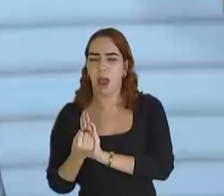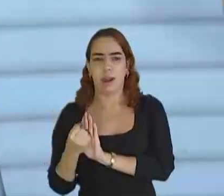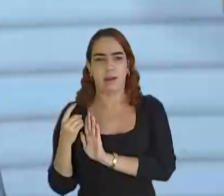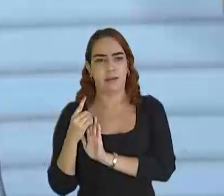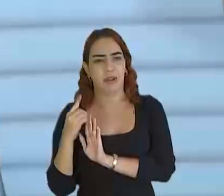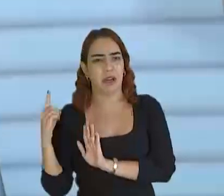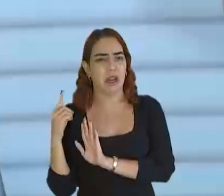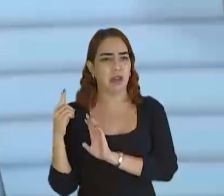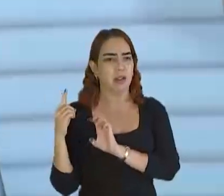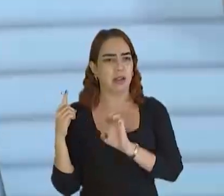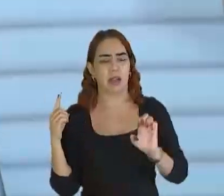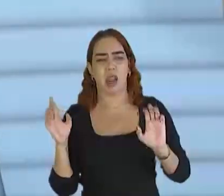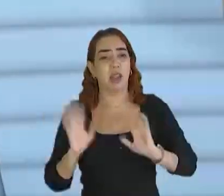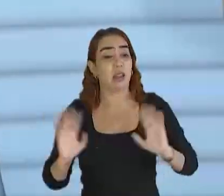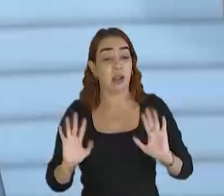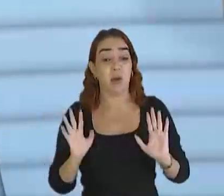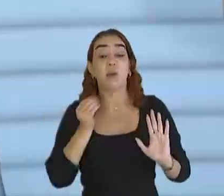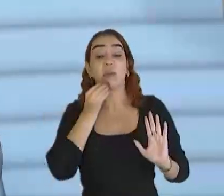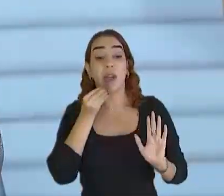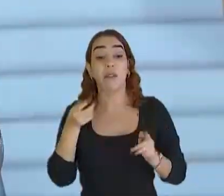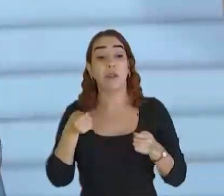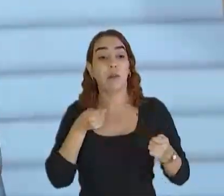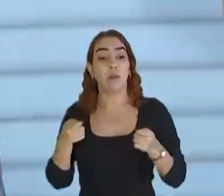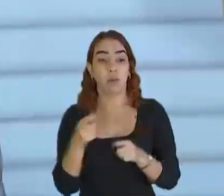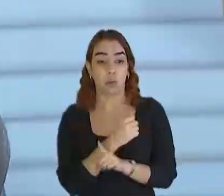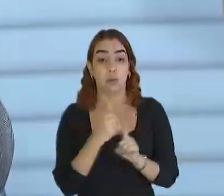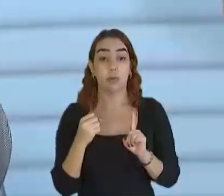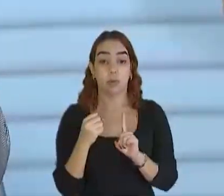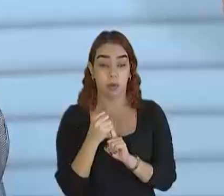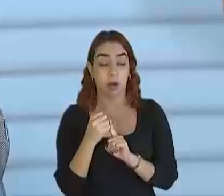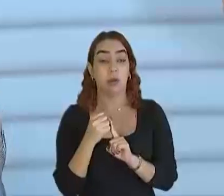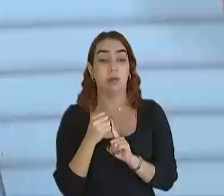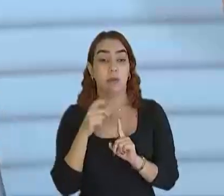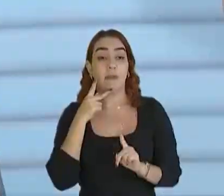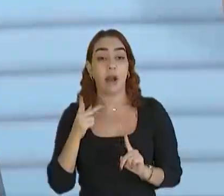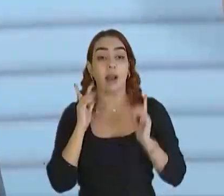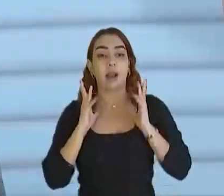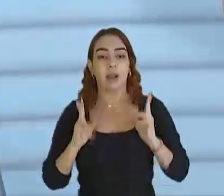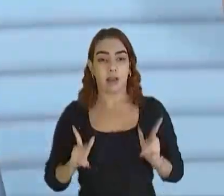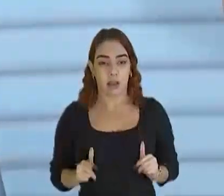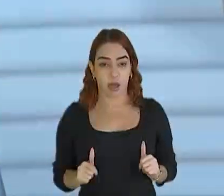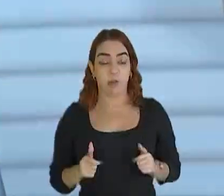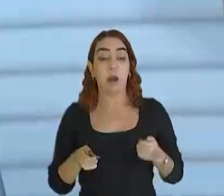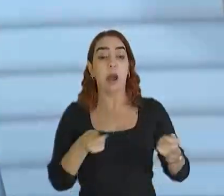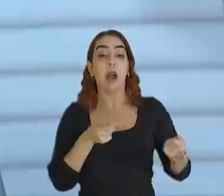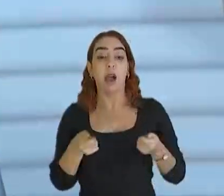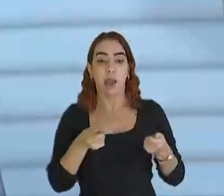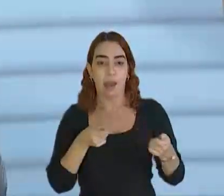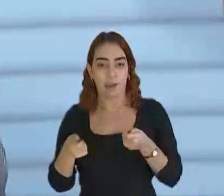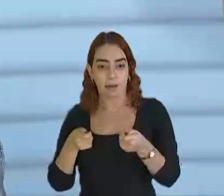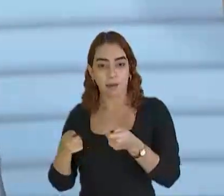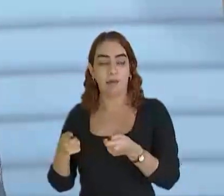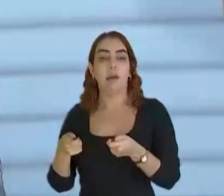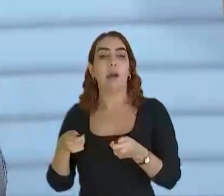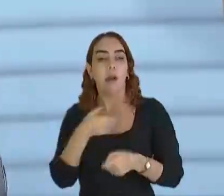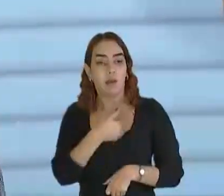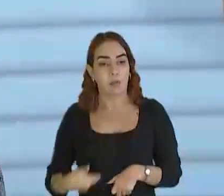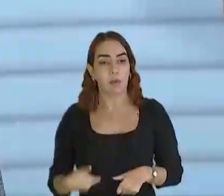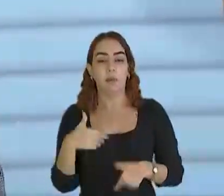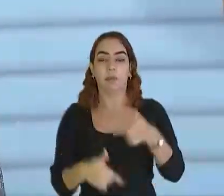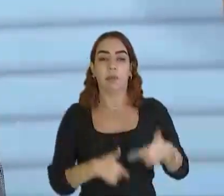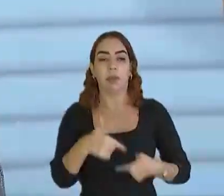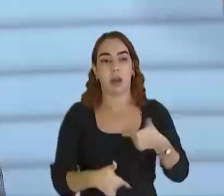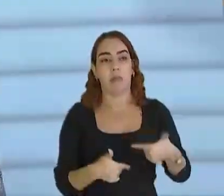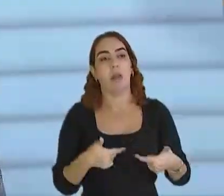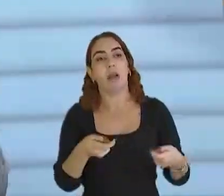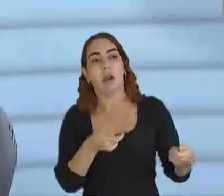isso, não, é necessário ter controle social, transparência, mais regulação sobre os negócios públicos, mais